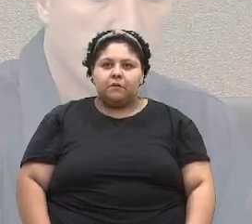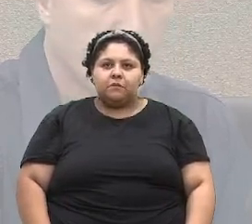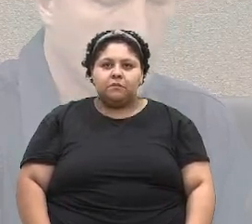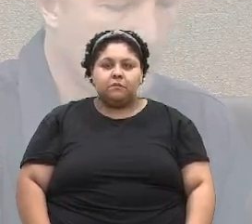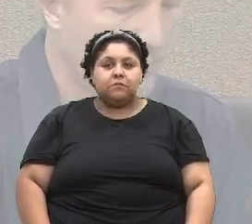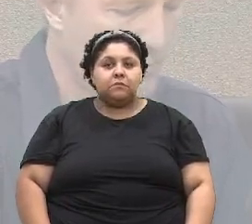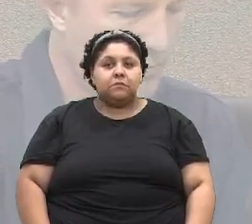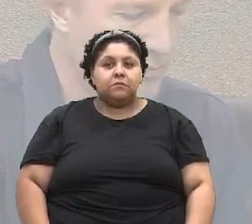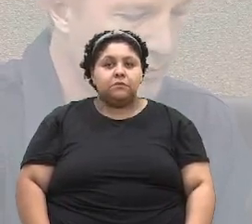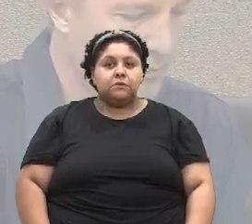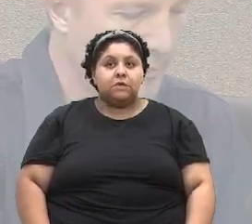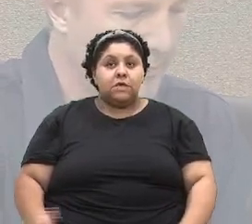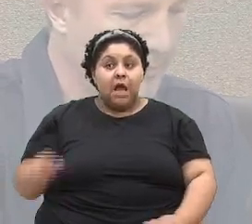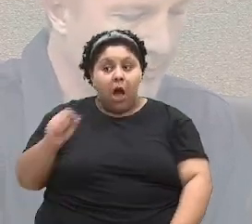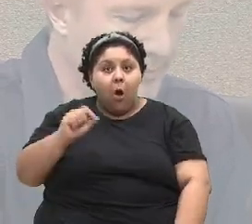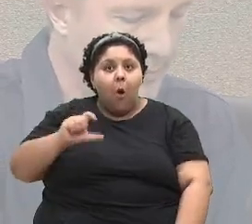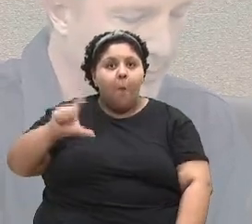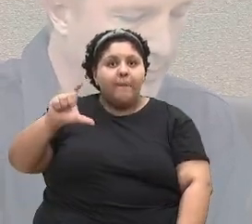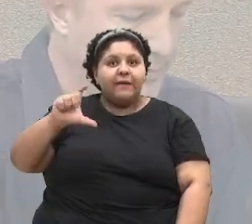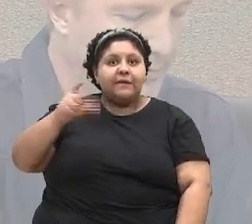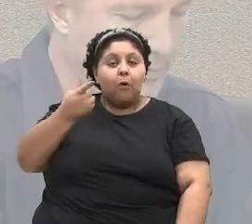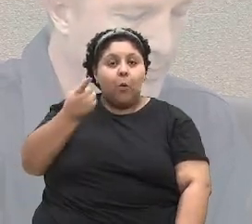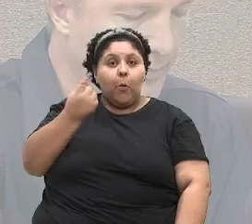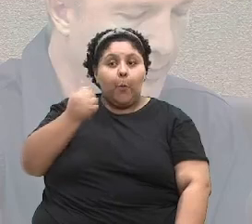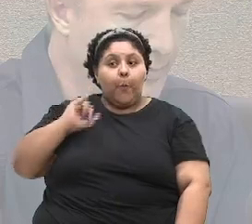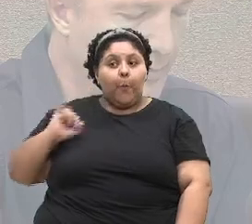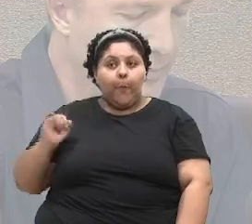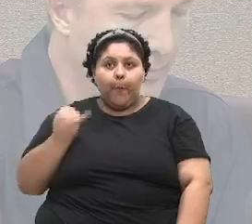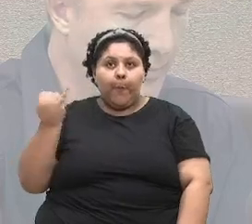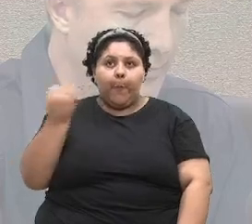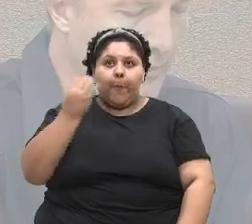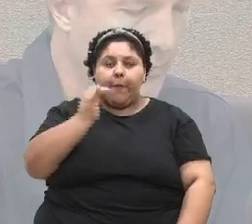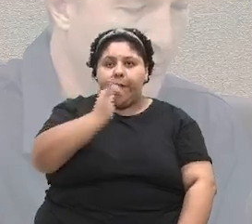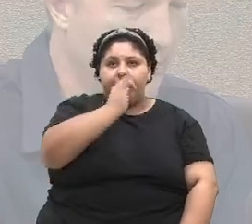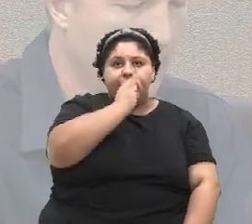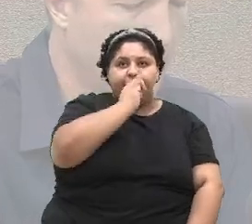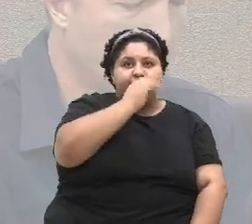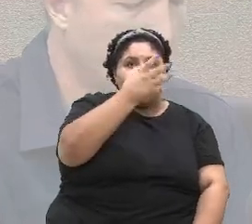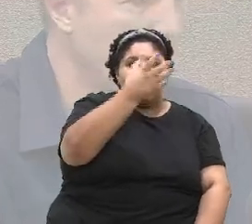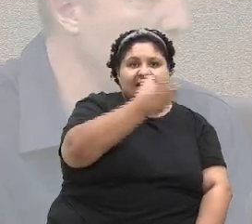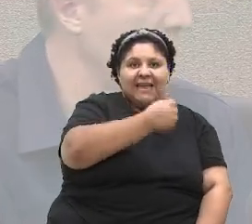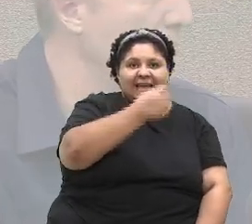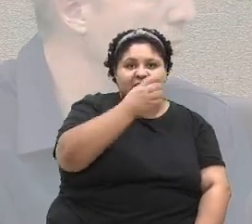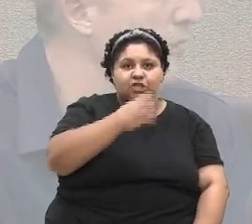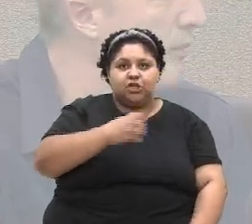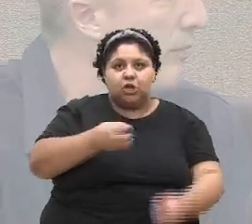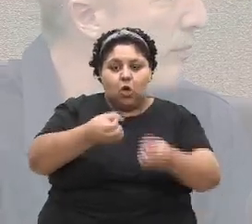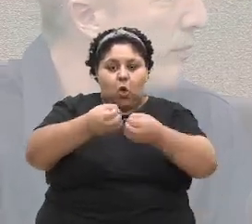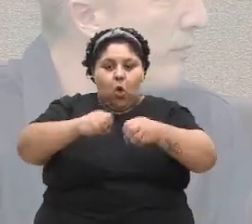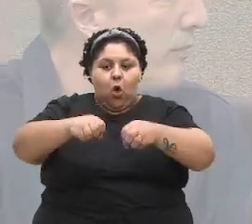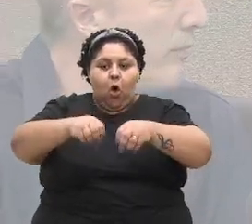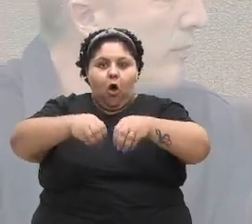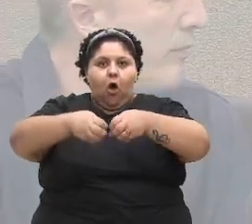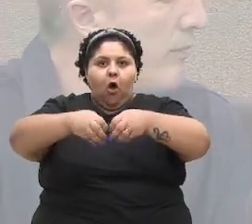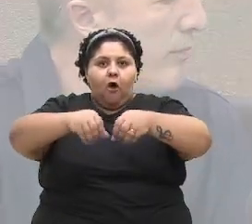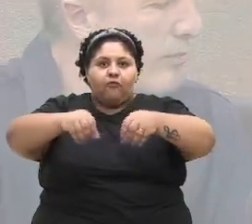Ao elevar o preço de alimentos essenciais como leite, ovos,